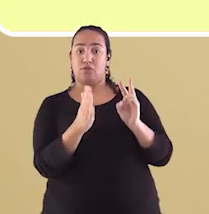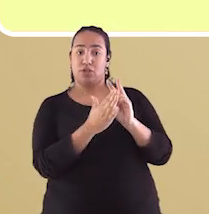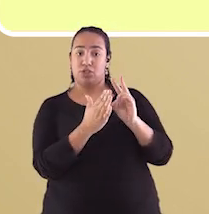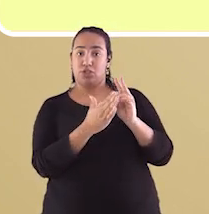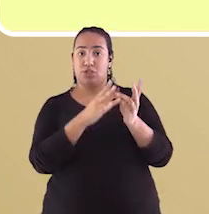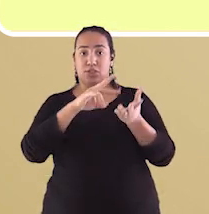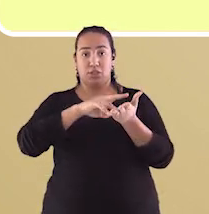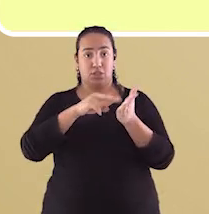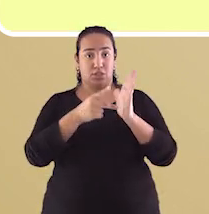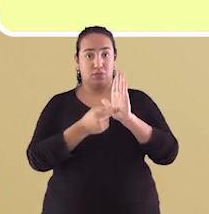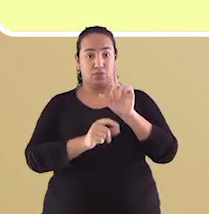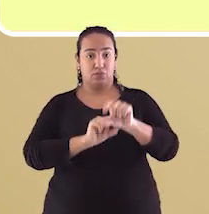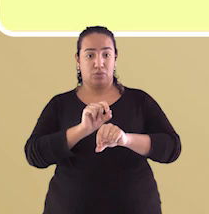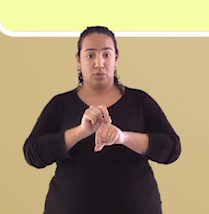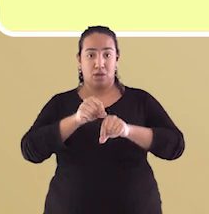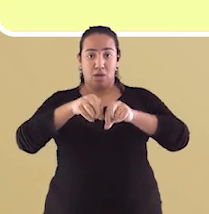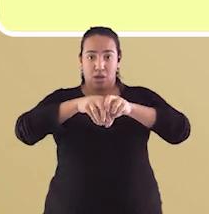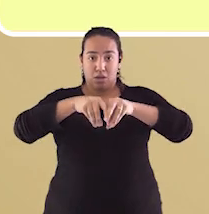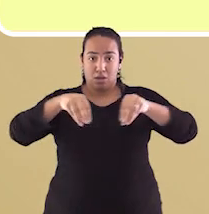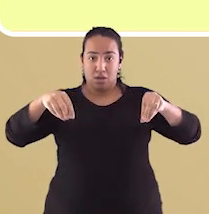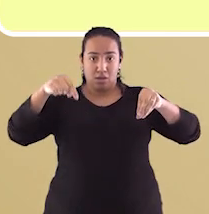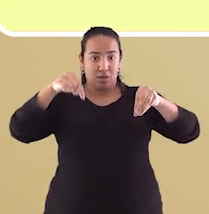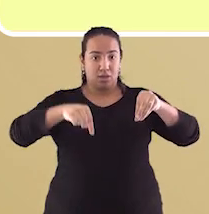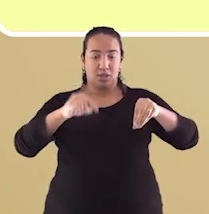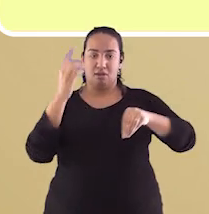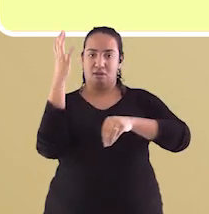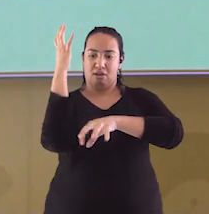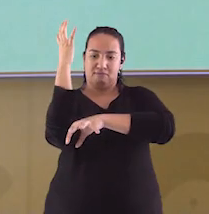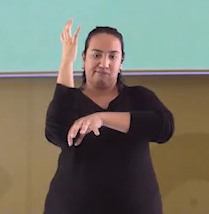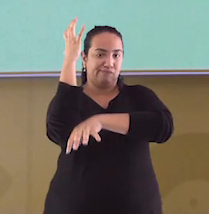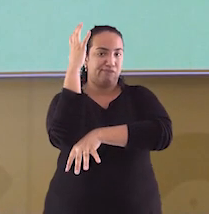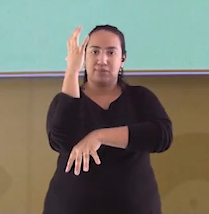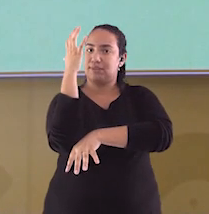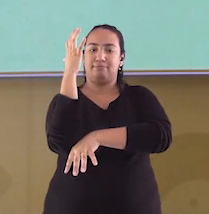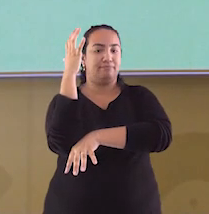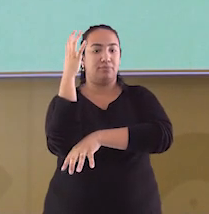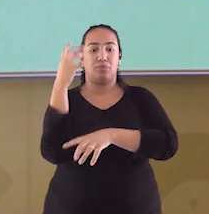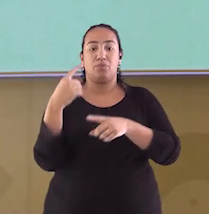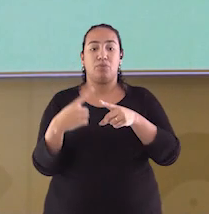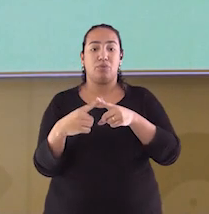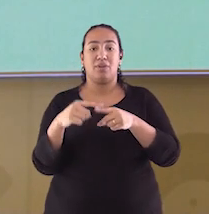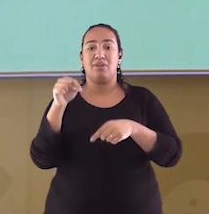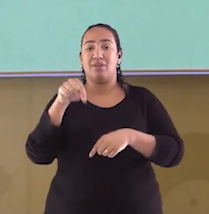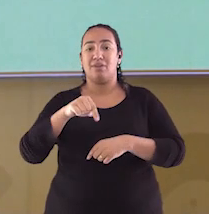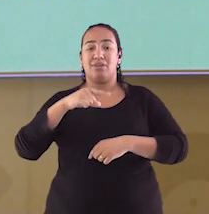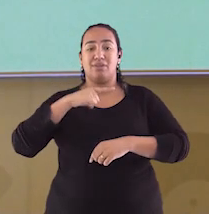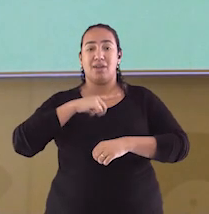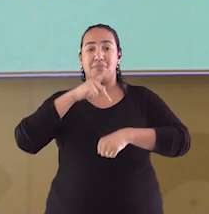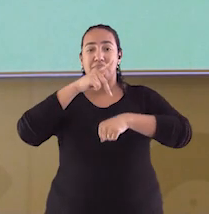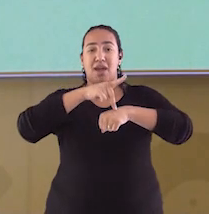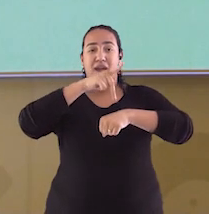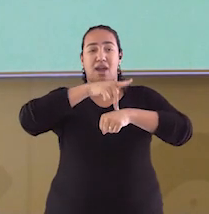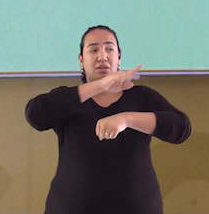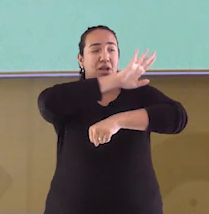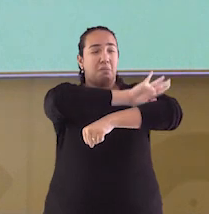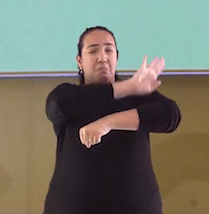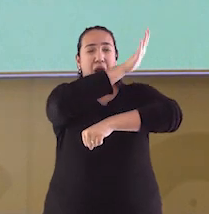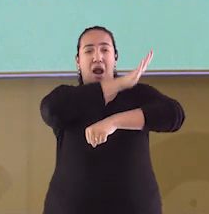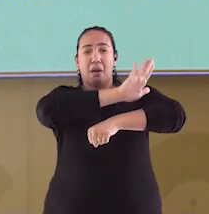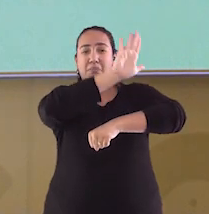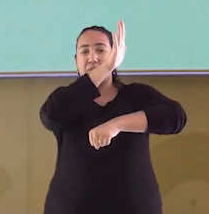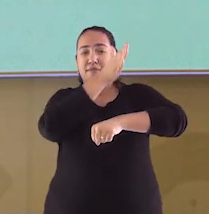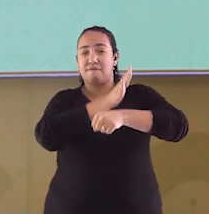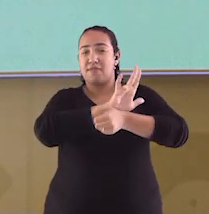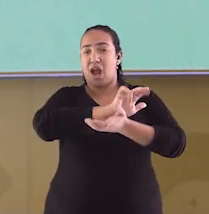dizer terra onde a raiz não penetra, por causa da grande quantidade de pedras que tem